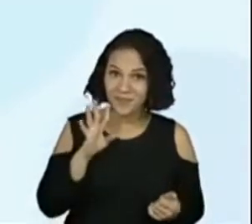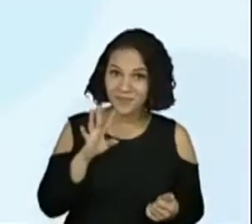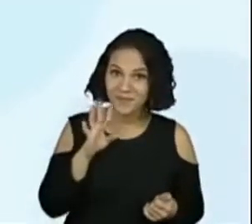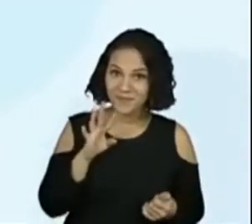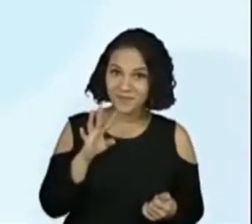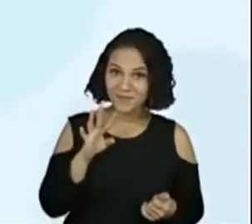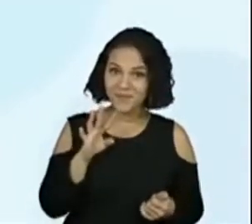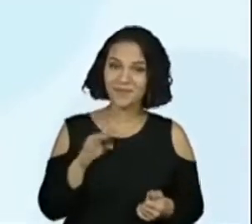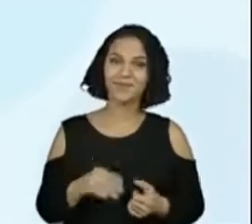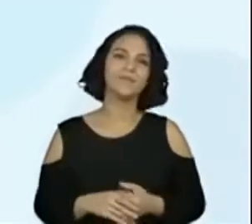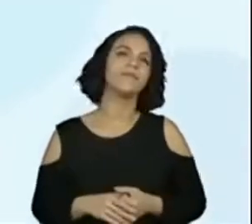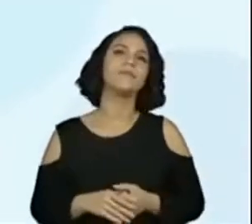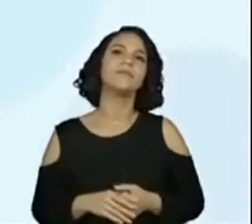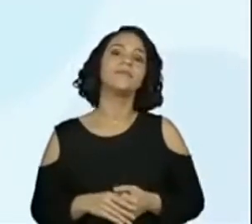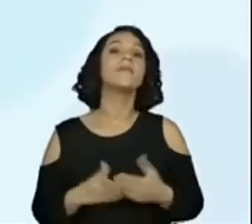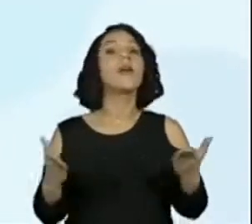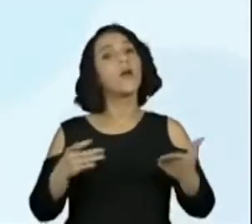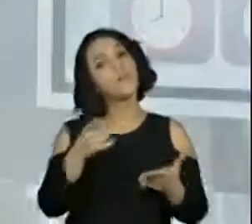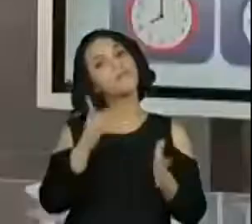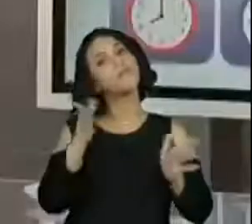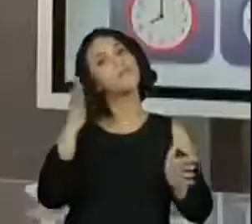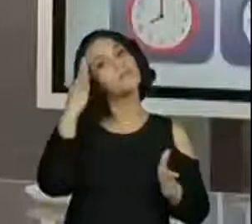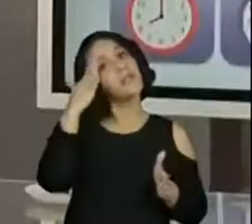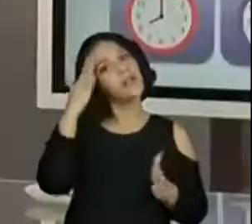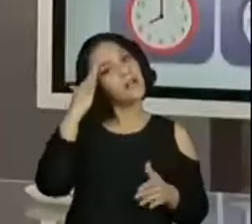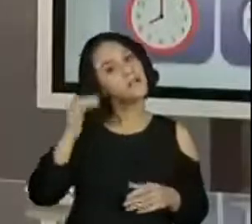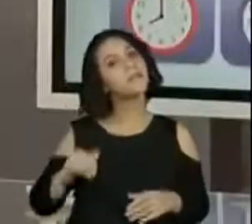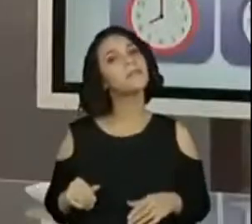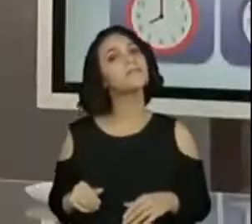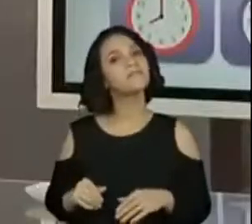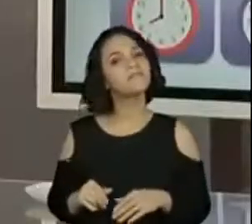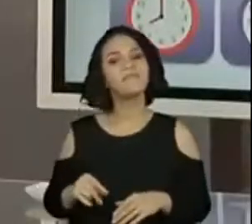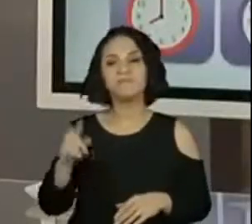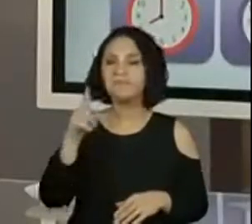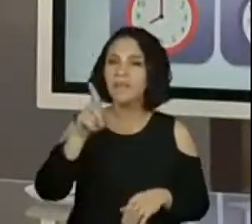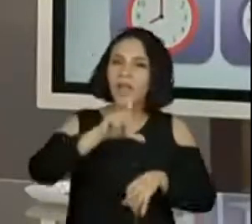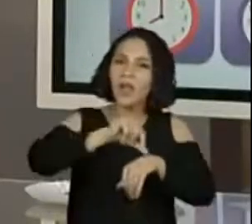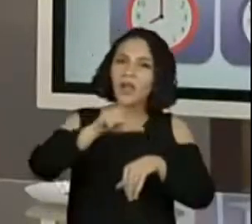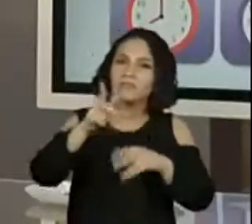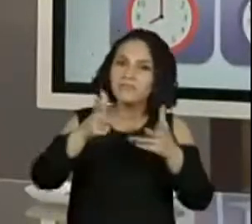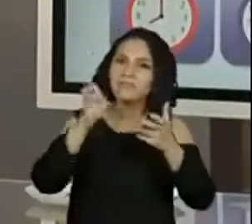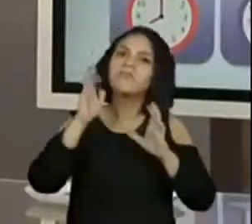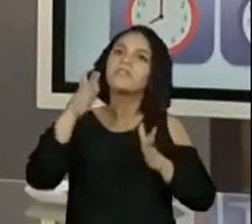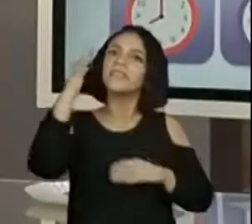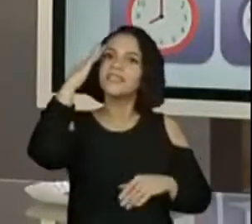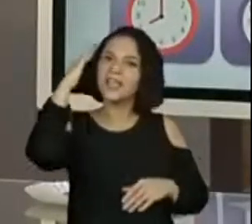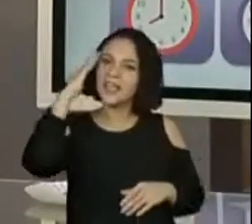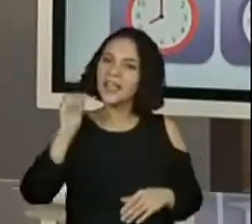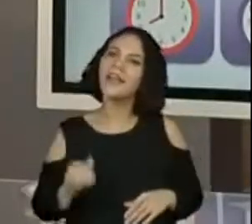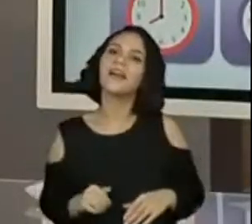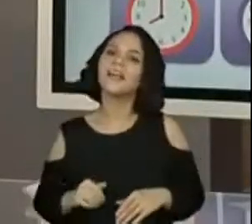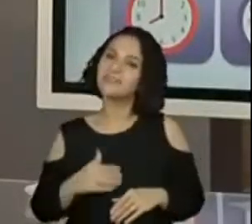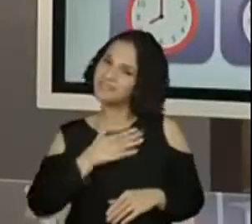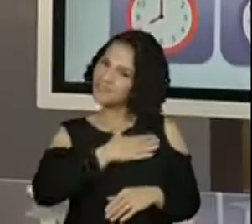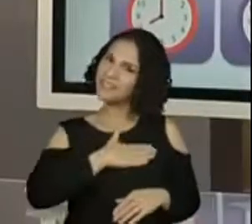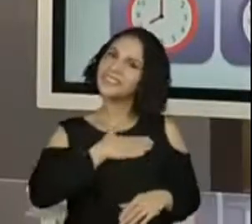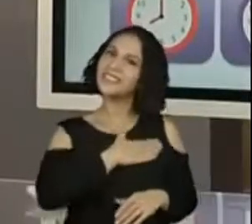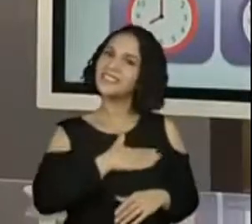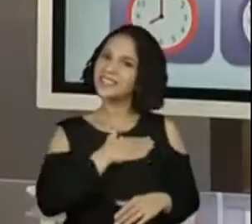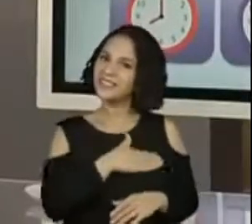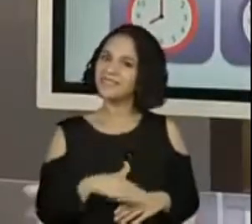crianças. Vocês já sabem muito bem como ler a hora no relógio, né? Estou gostando muito